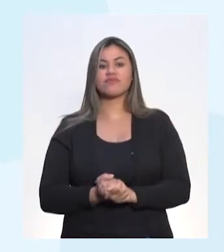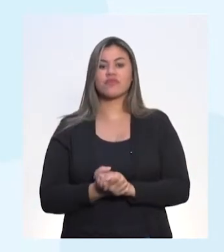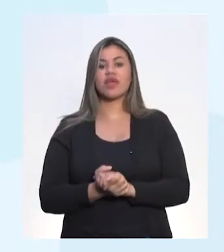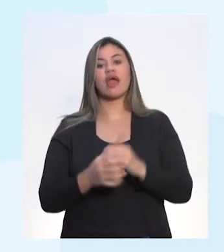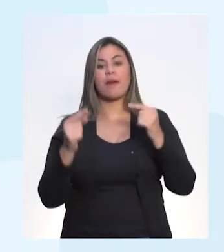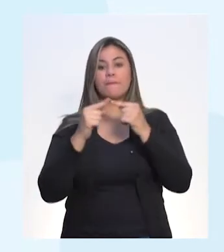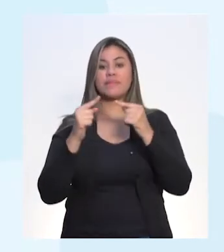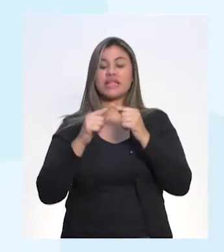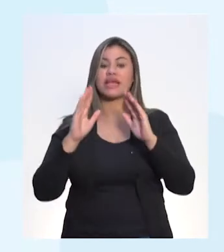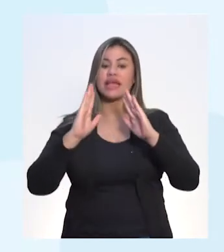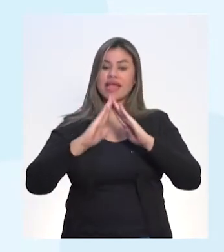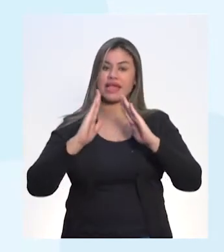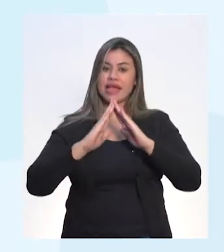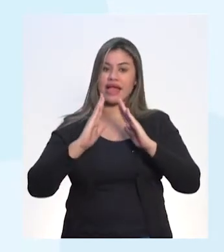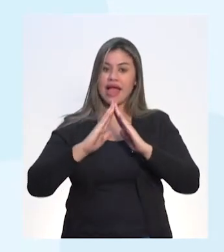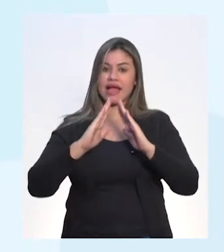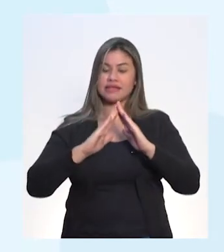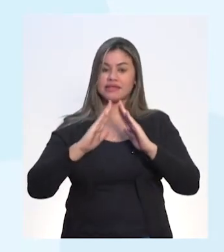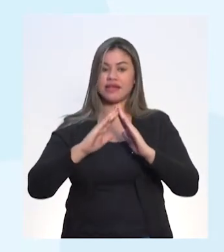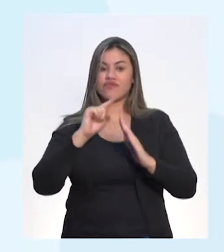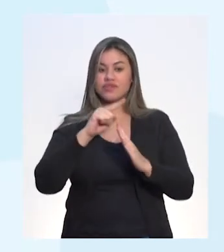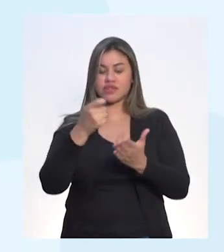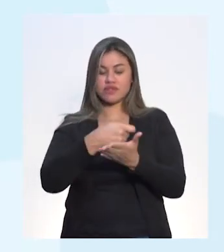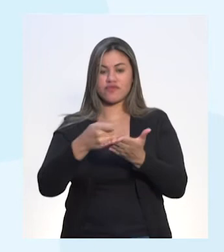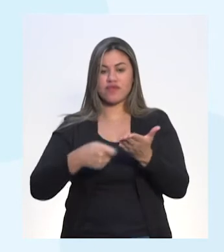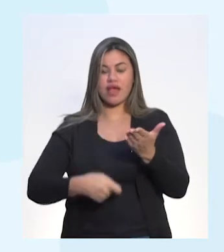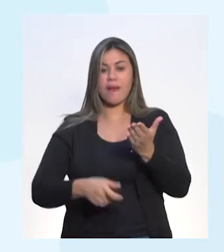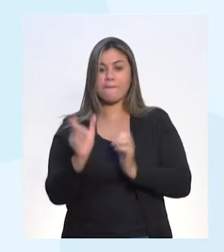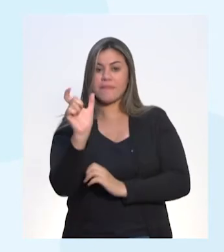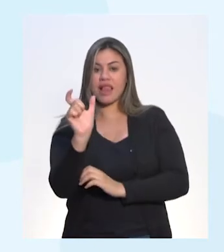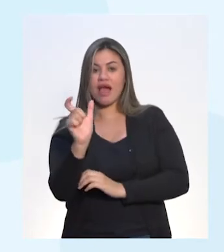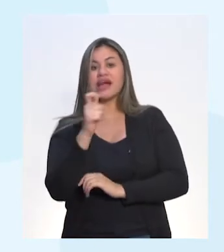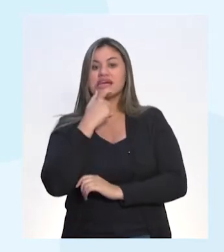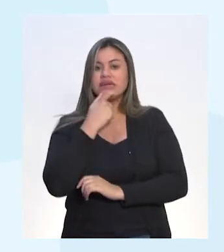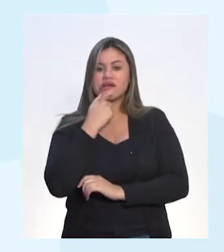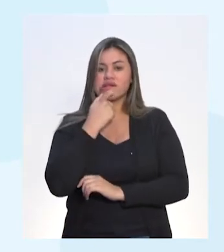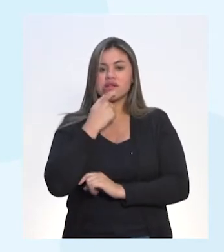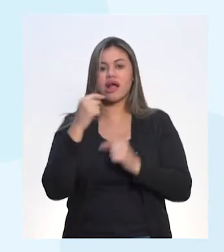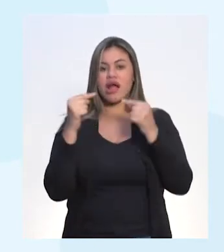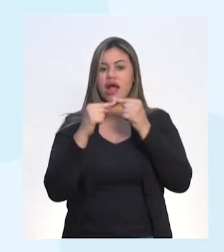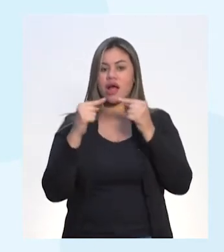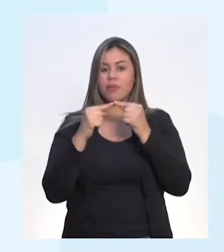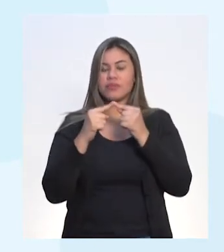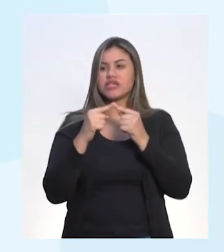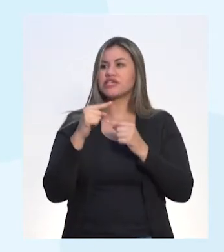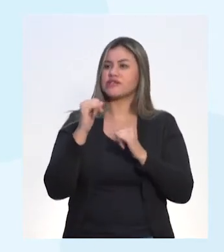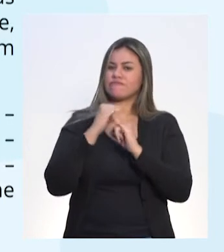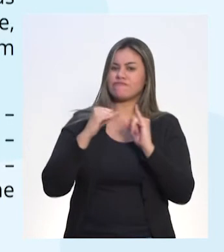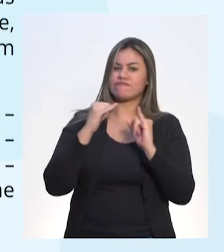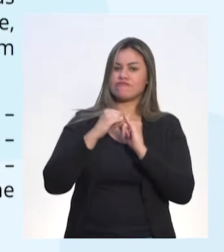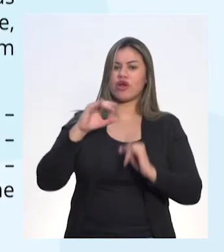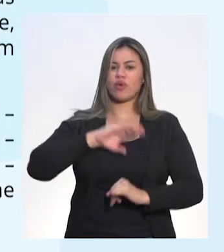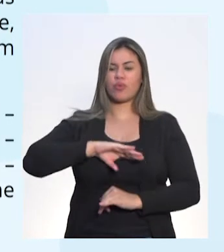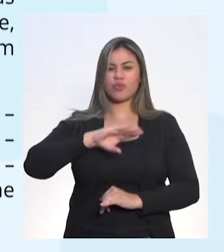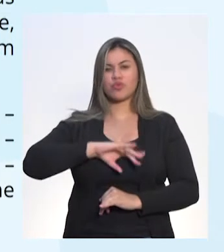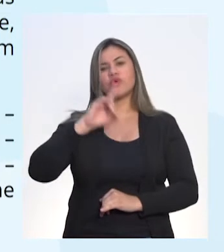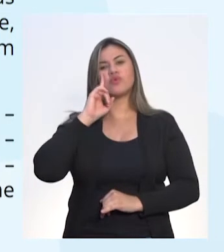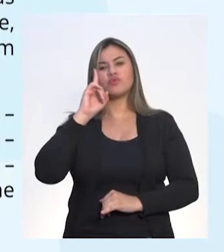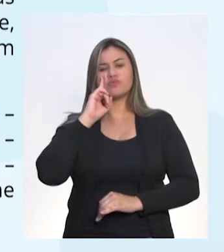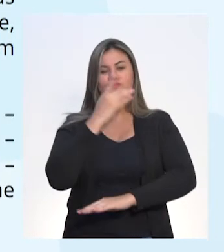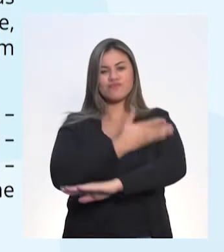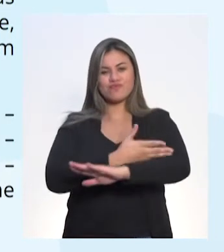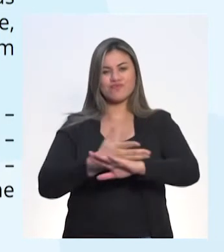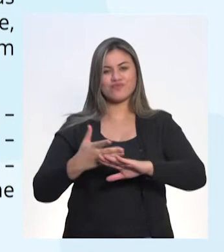casa, tá? Vocês vão escrever no caderno de vocês uma palavra de origem inglesa assimilada pela língua portuguesa em nosso vocabulário cotidiano, tá